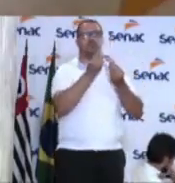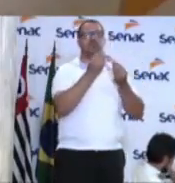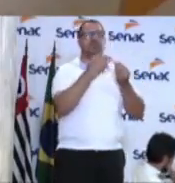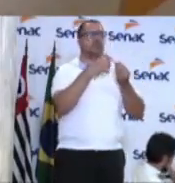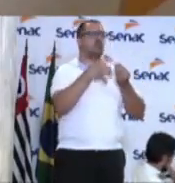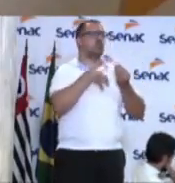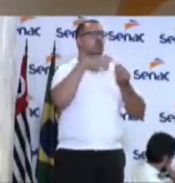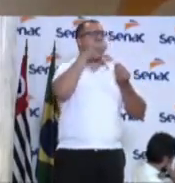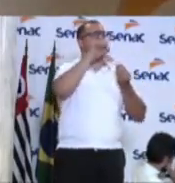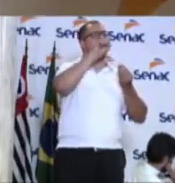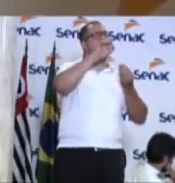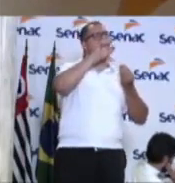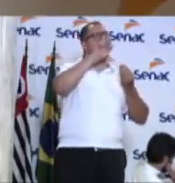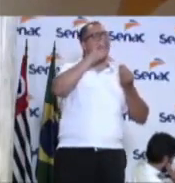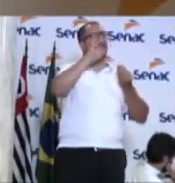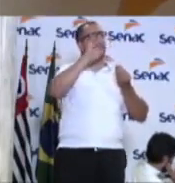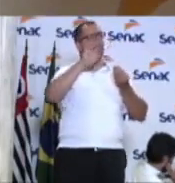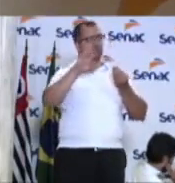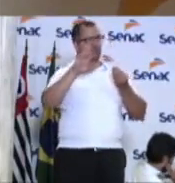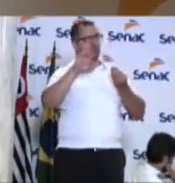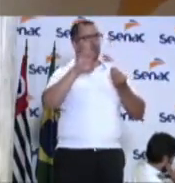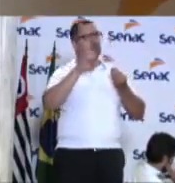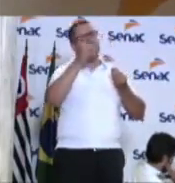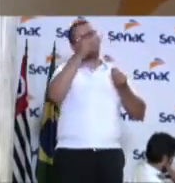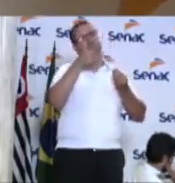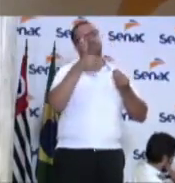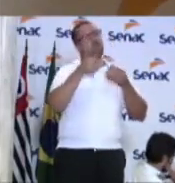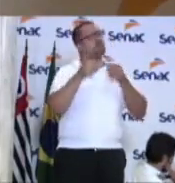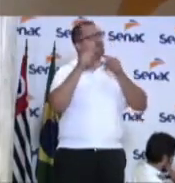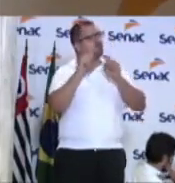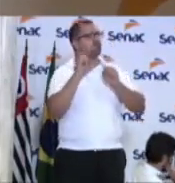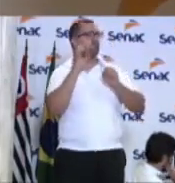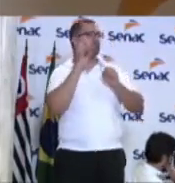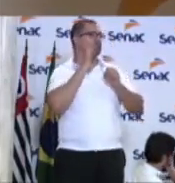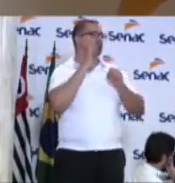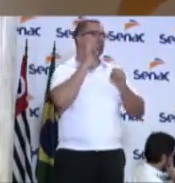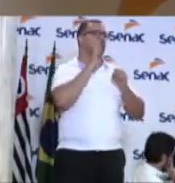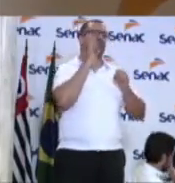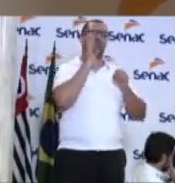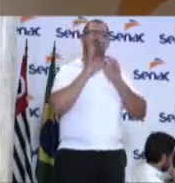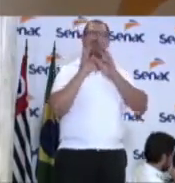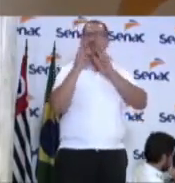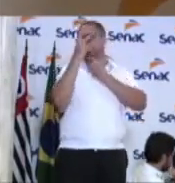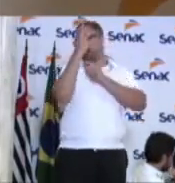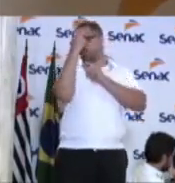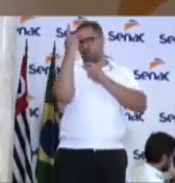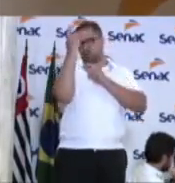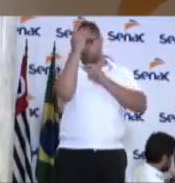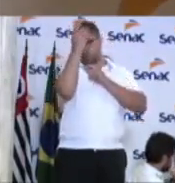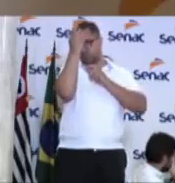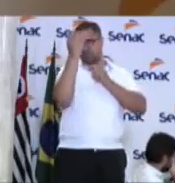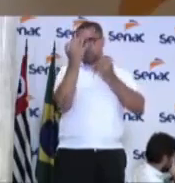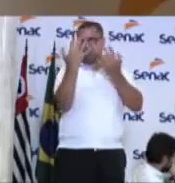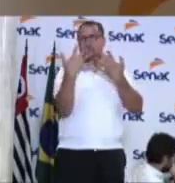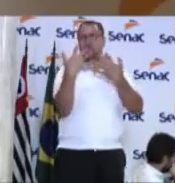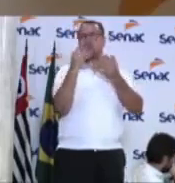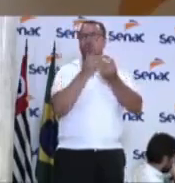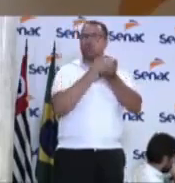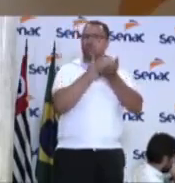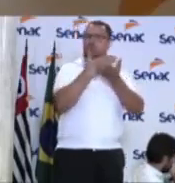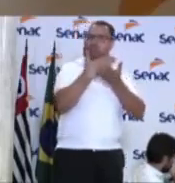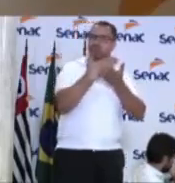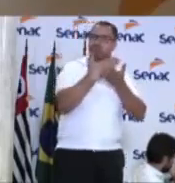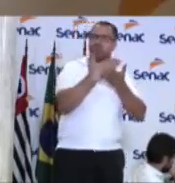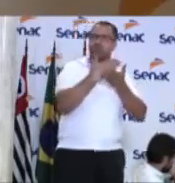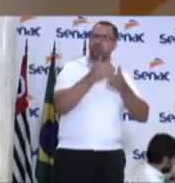série, a gente podia fazer o que fosse viável, possível e bacana para entreter as pessoas. E aí, no comecinho do processo,